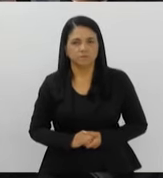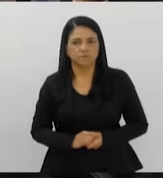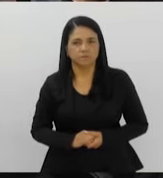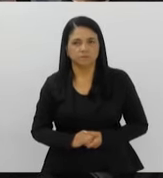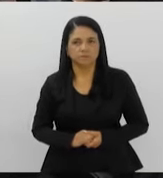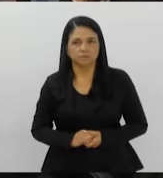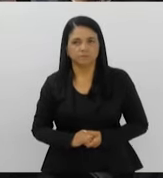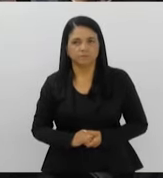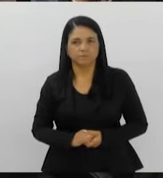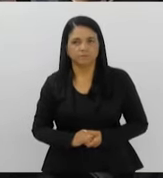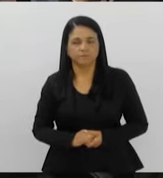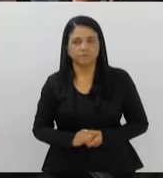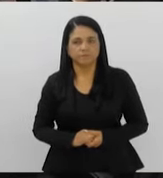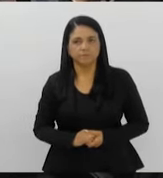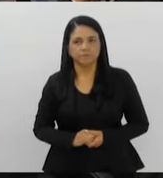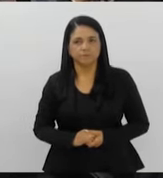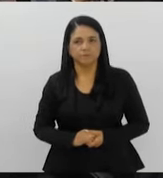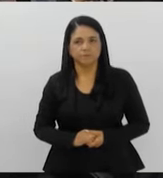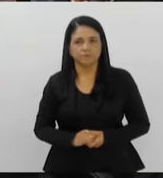Eu vou fazendo aqui.